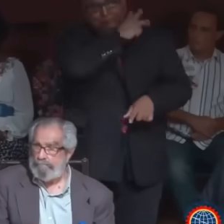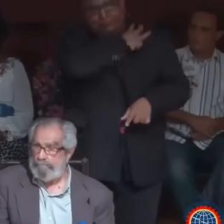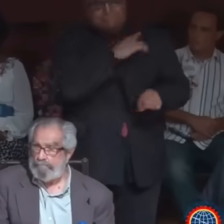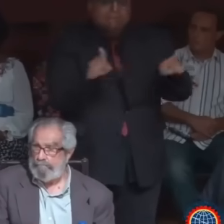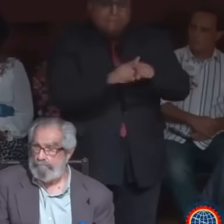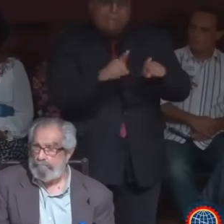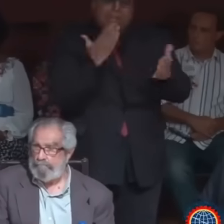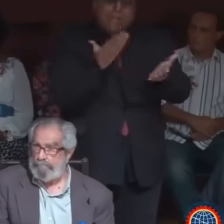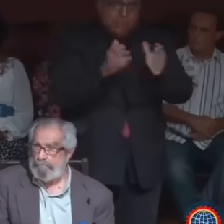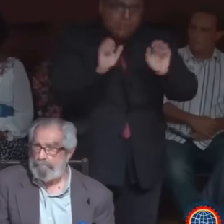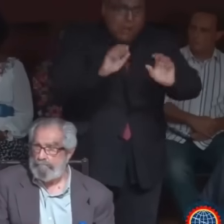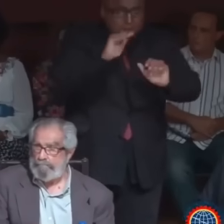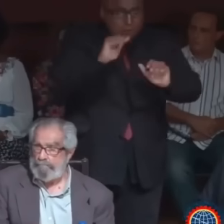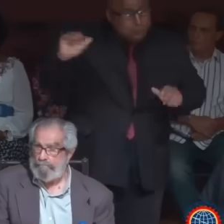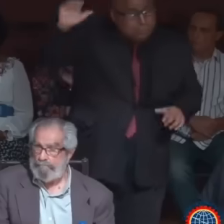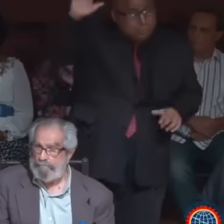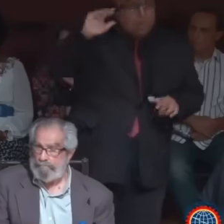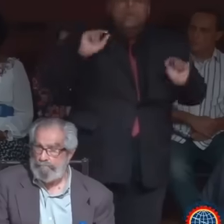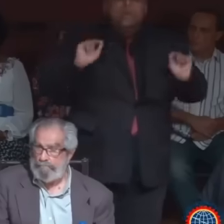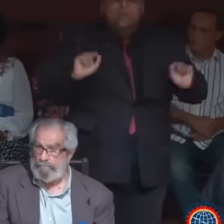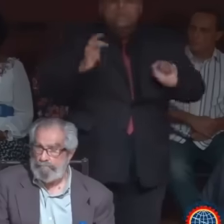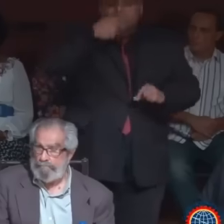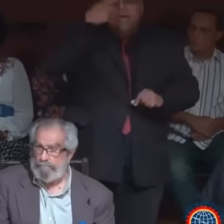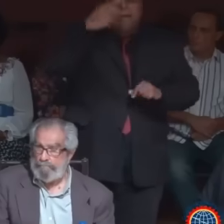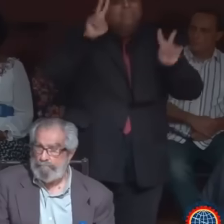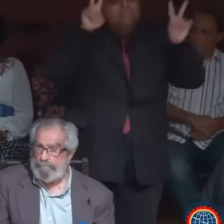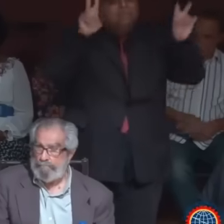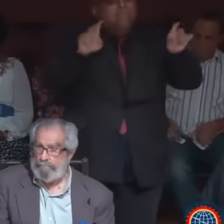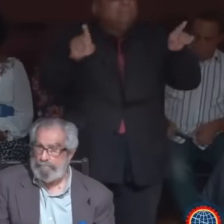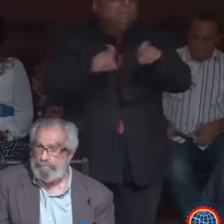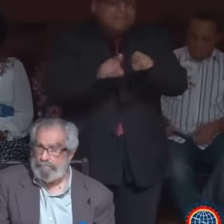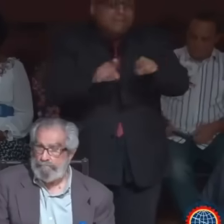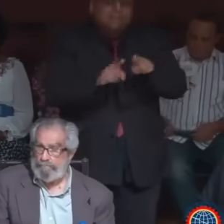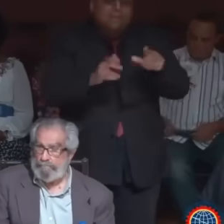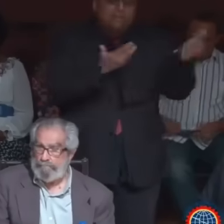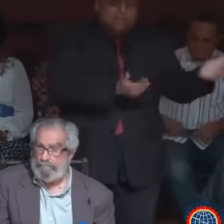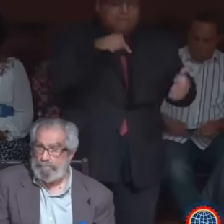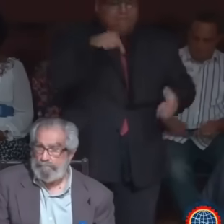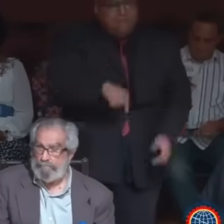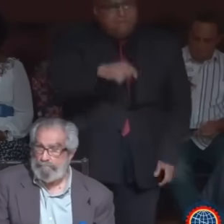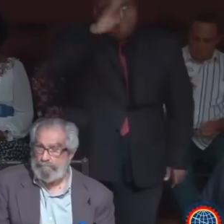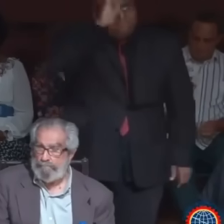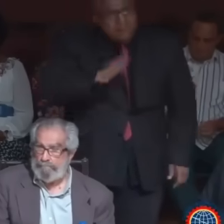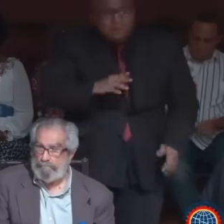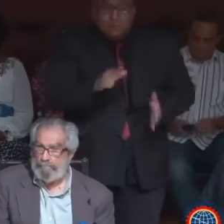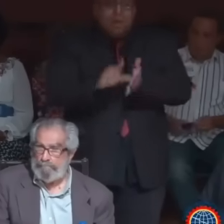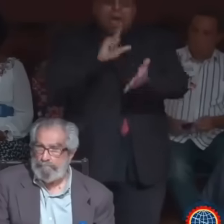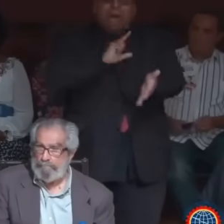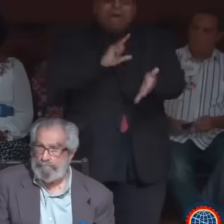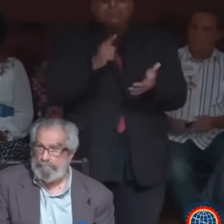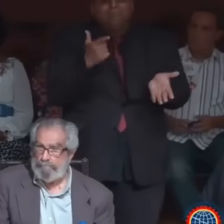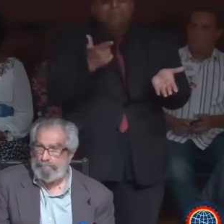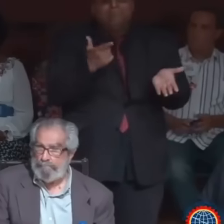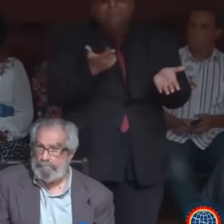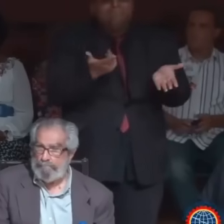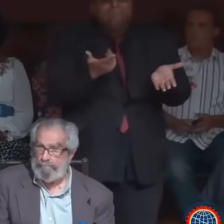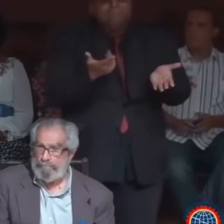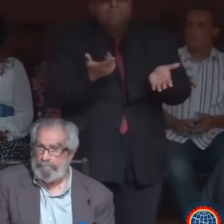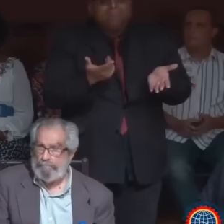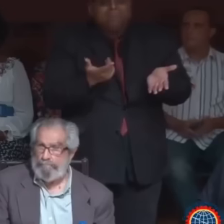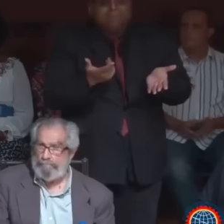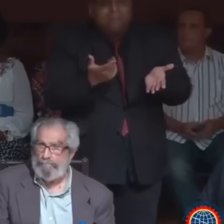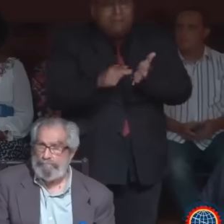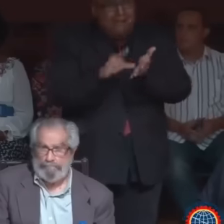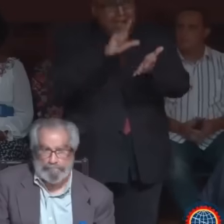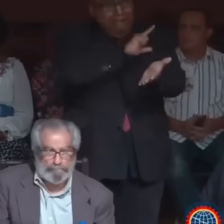educação superior, nós estamos falando também de jovens brasileiros que antes